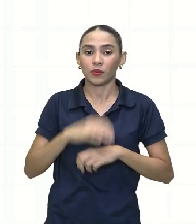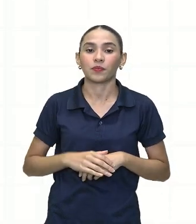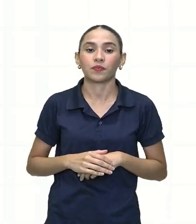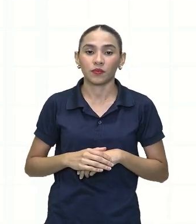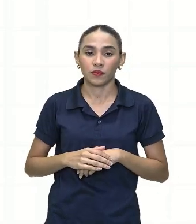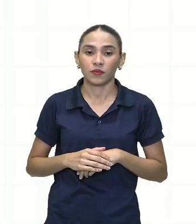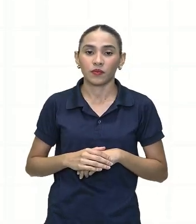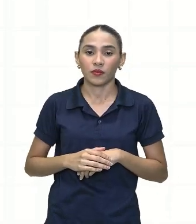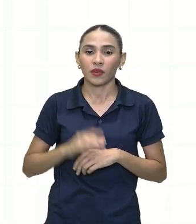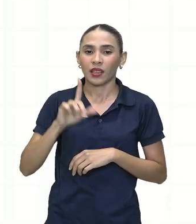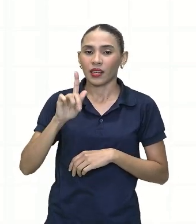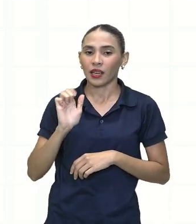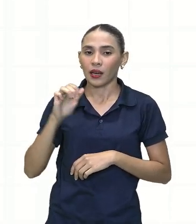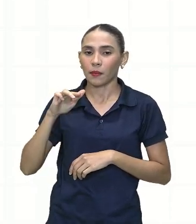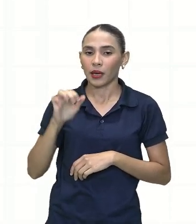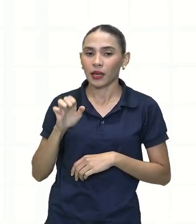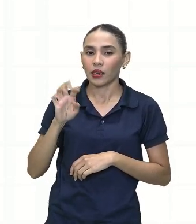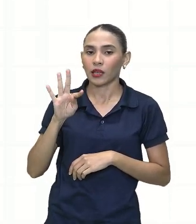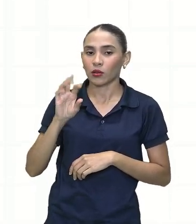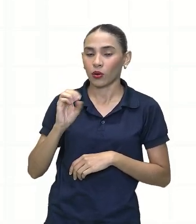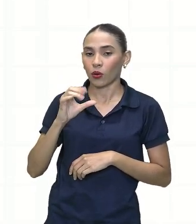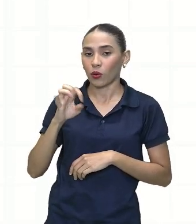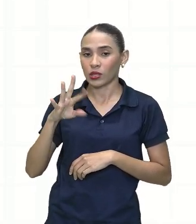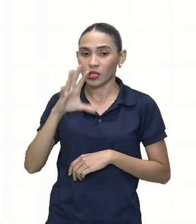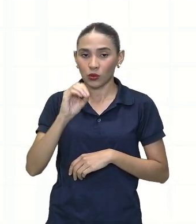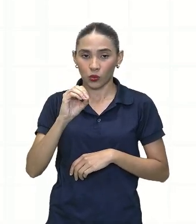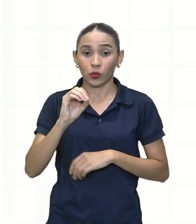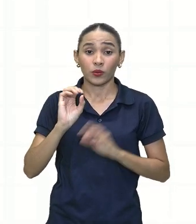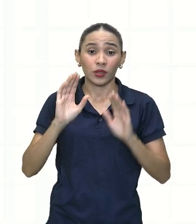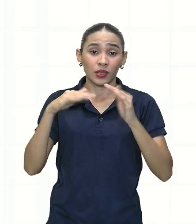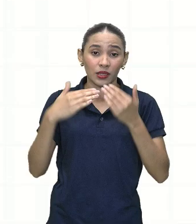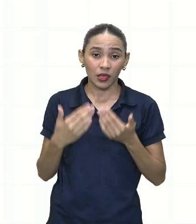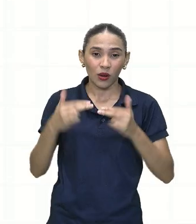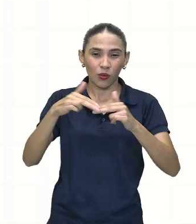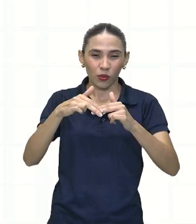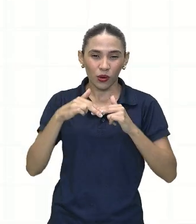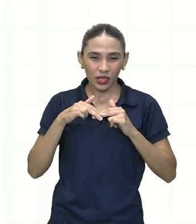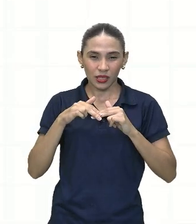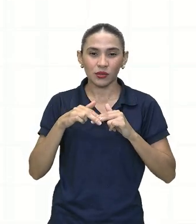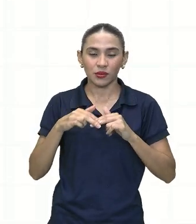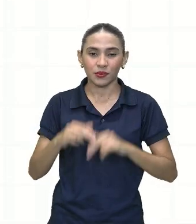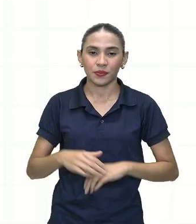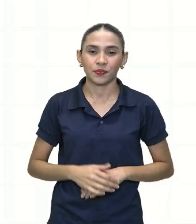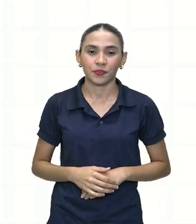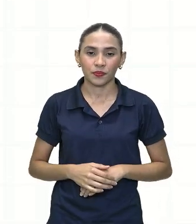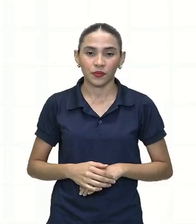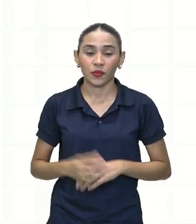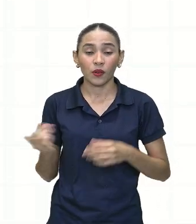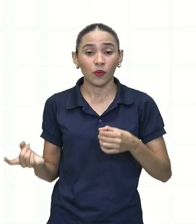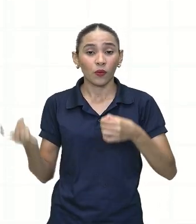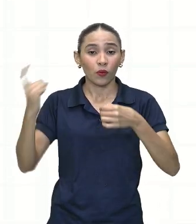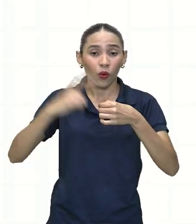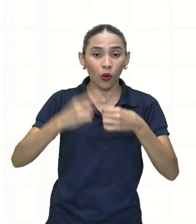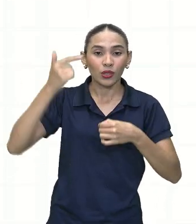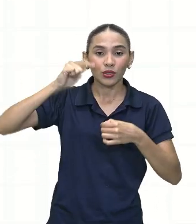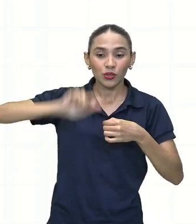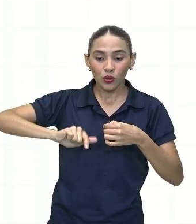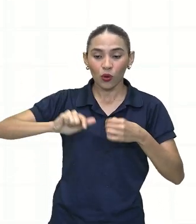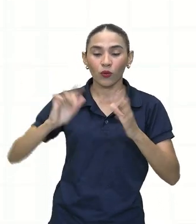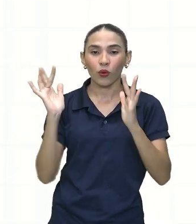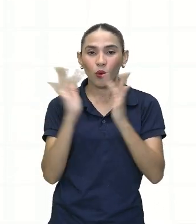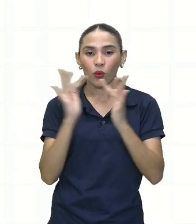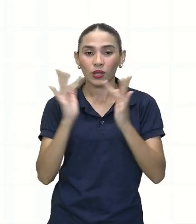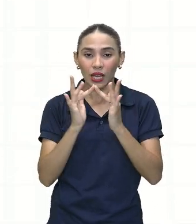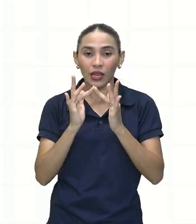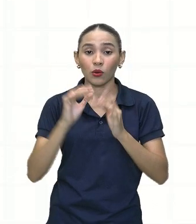esses gametócitos. Então, essa forma de gametócito volta para o mosquito.